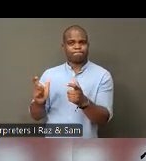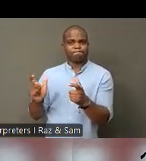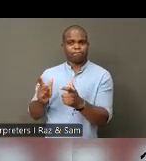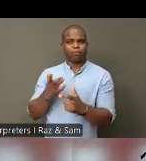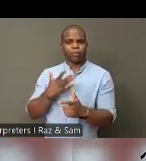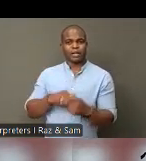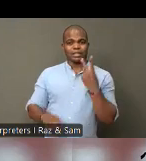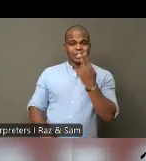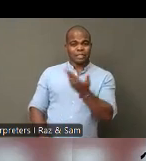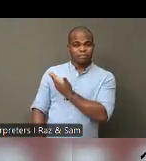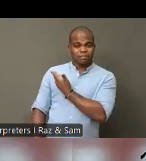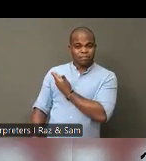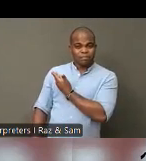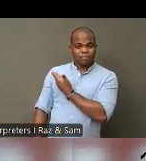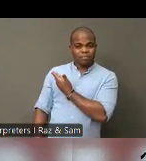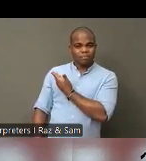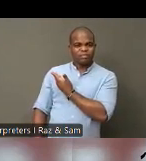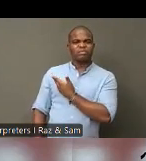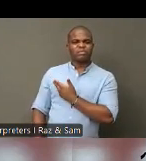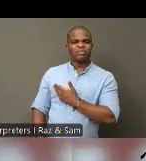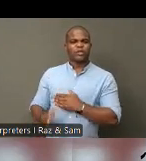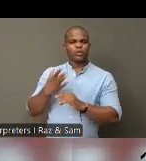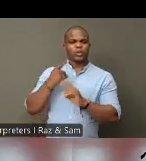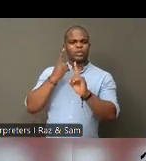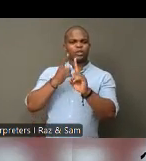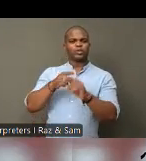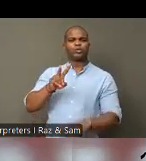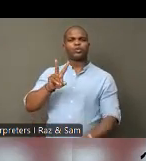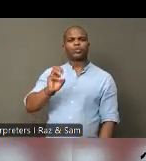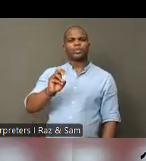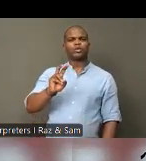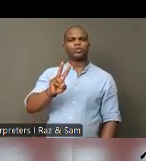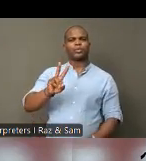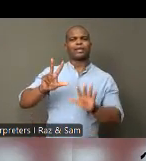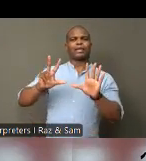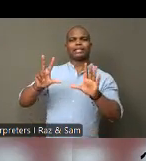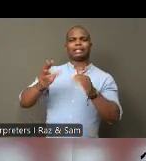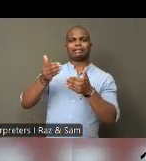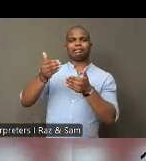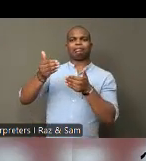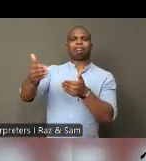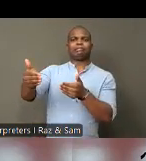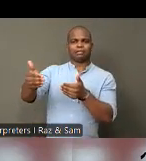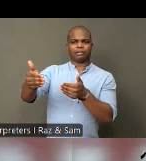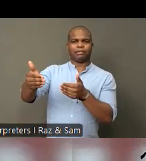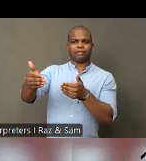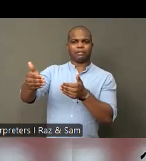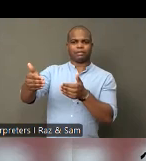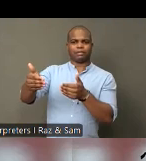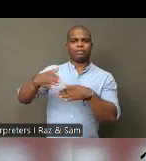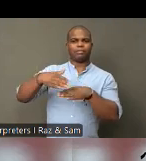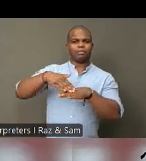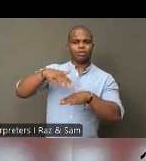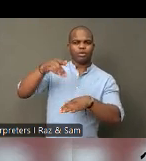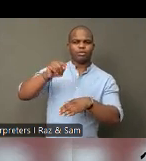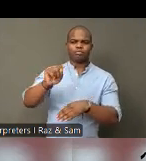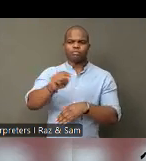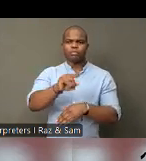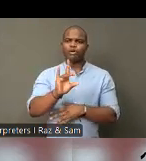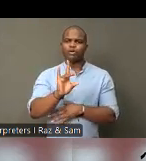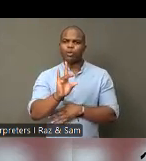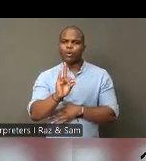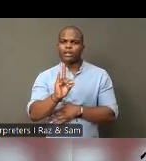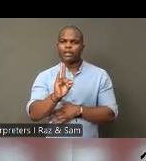Nós estamos falando sobre a raiva transmitida por cachorros, IOS, e também a filariose linfática. E em termos de eliminação